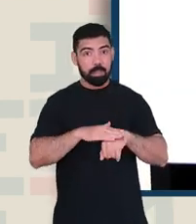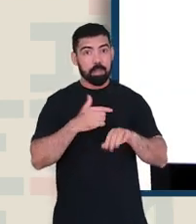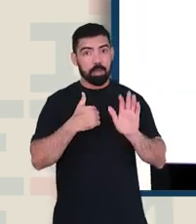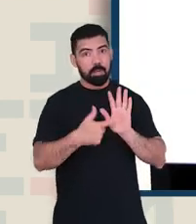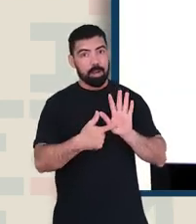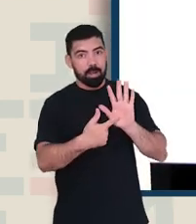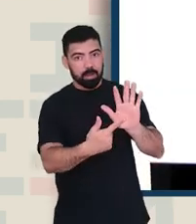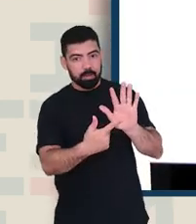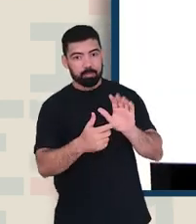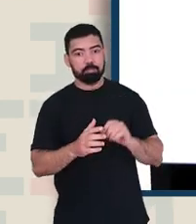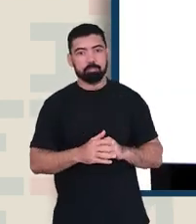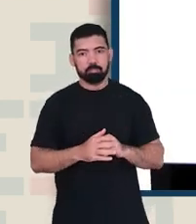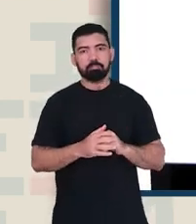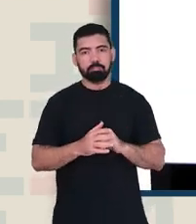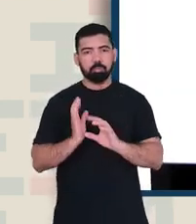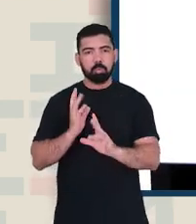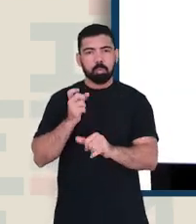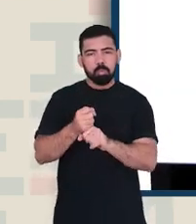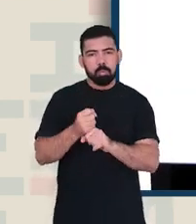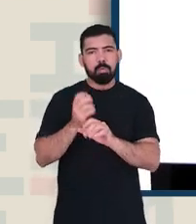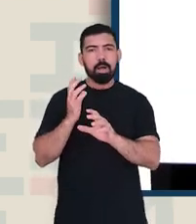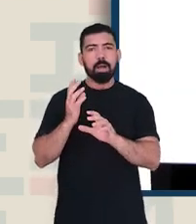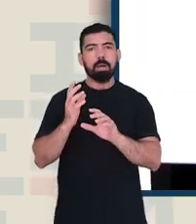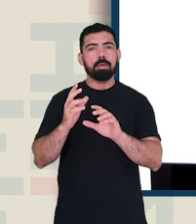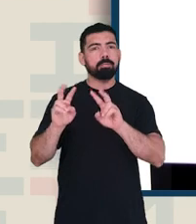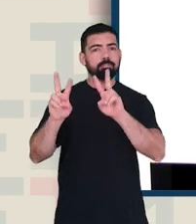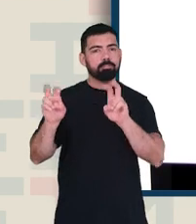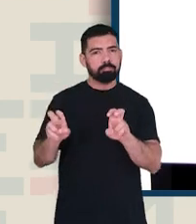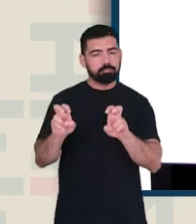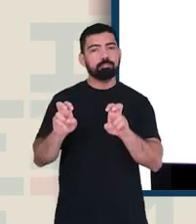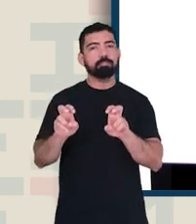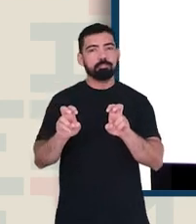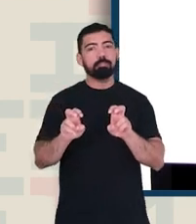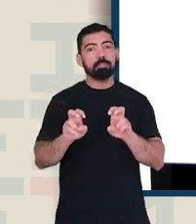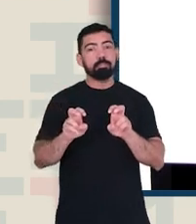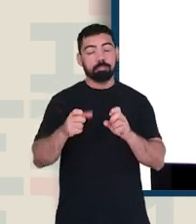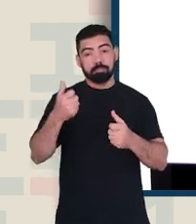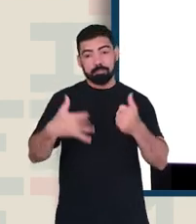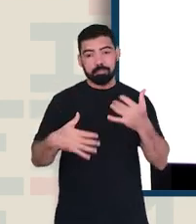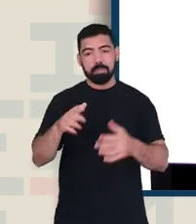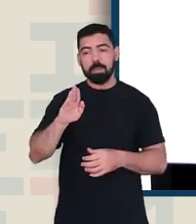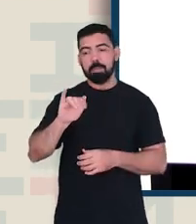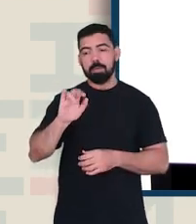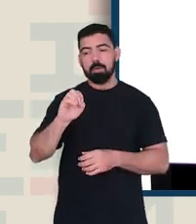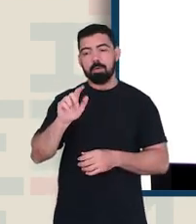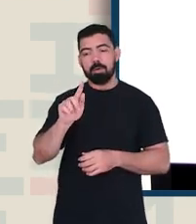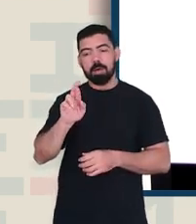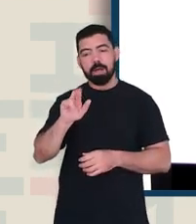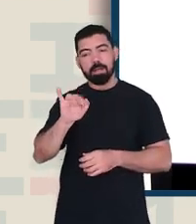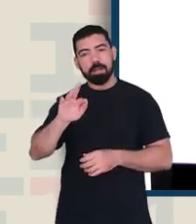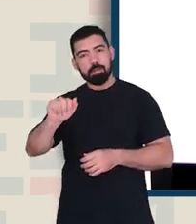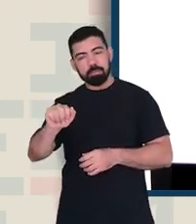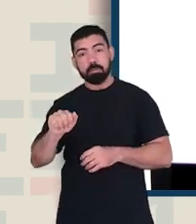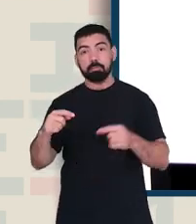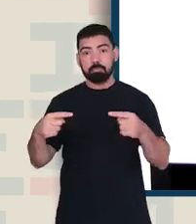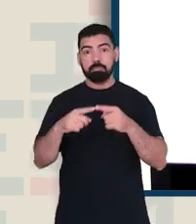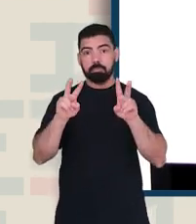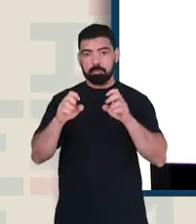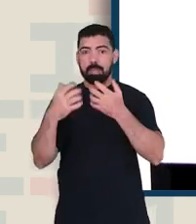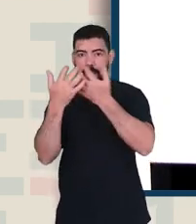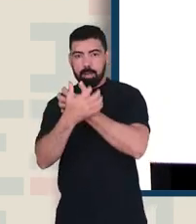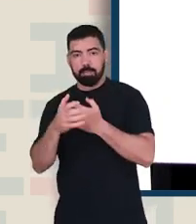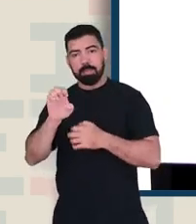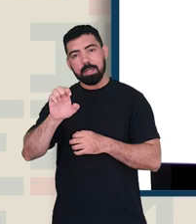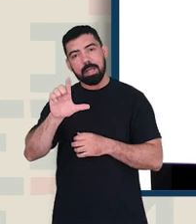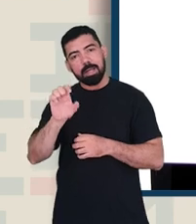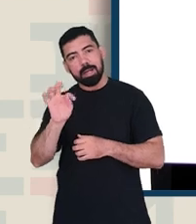apresento uma bibliografia onde podem ser consultados, uma bibliografia que abarca tanto de música eletroacústica quanto